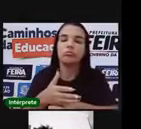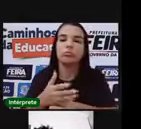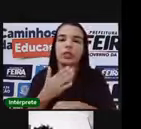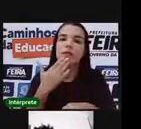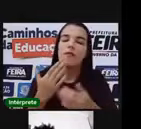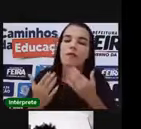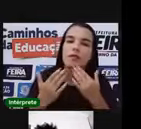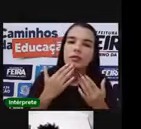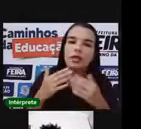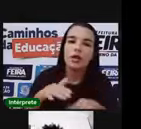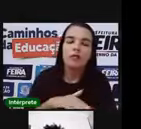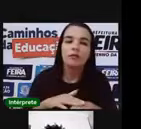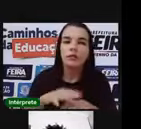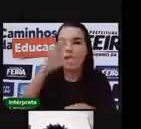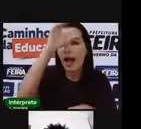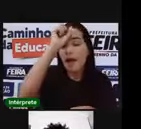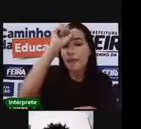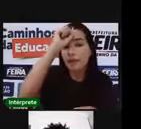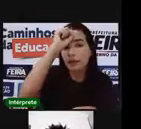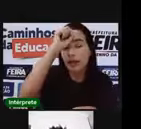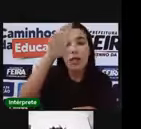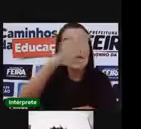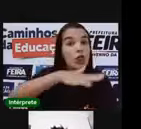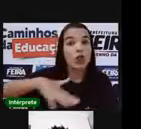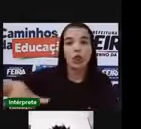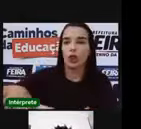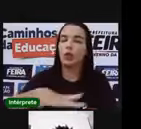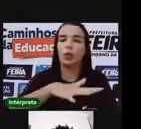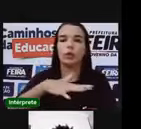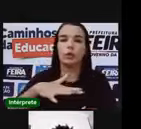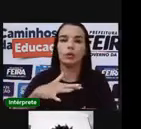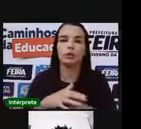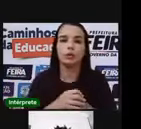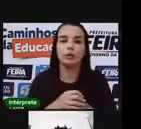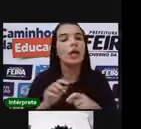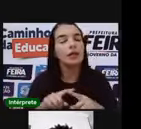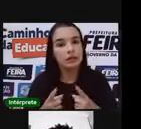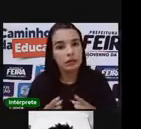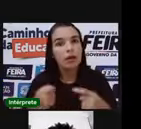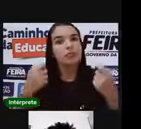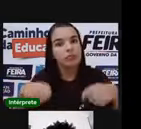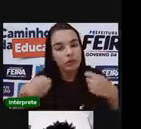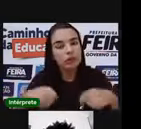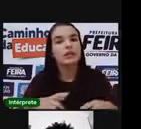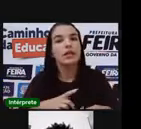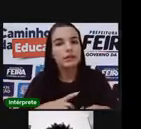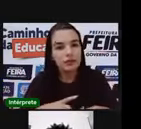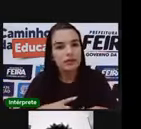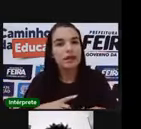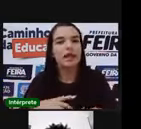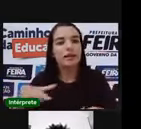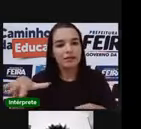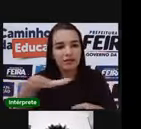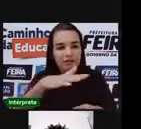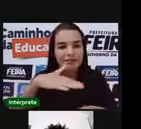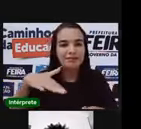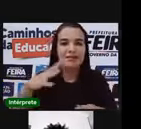para dialogar, para aprender, deve ser para todos. Então, deve ser também para essa galerinha